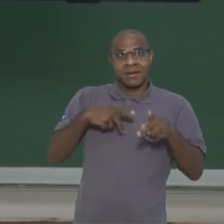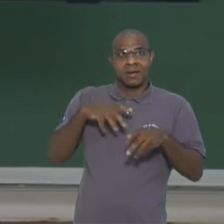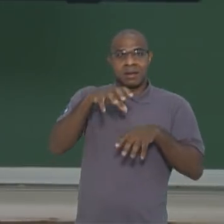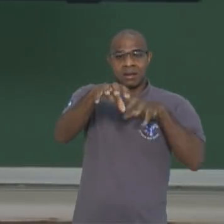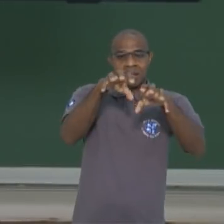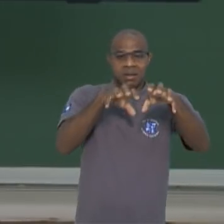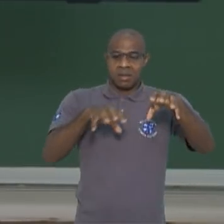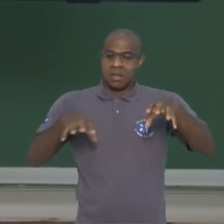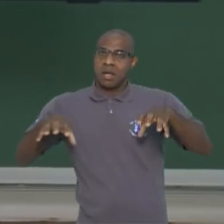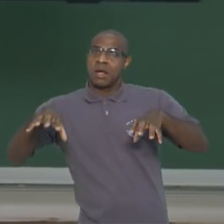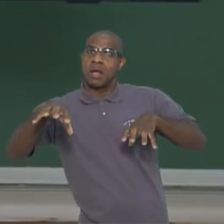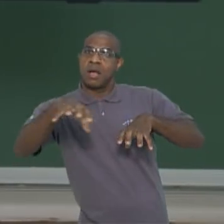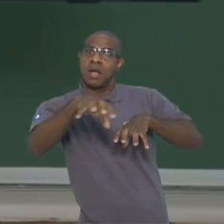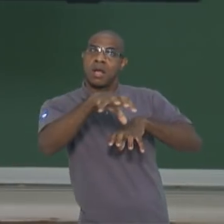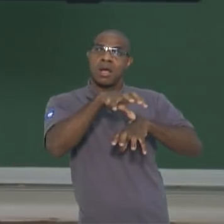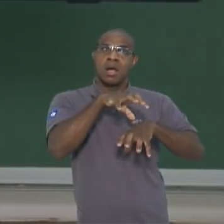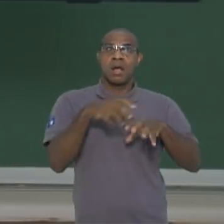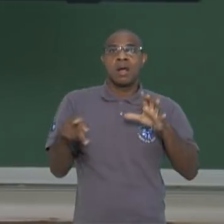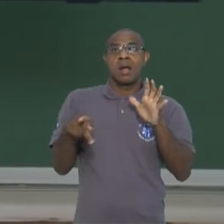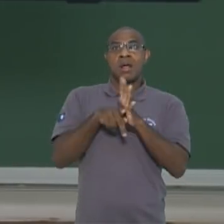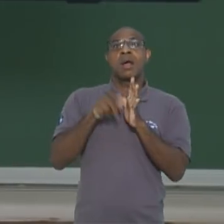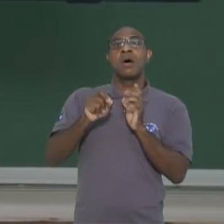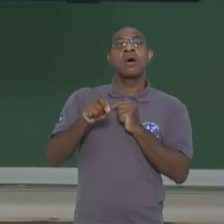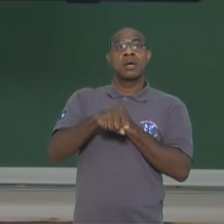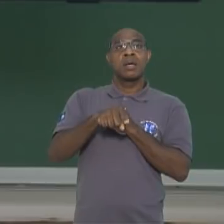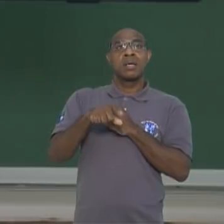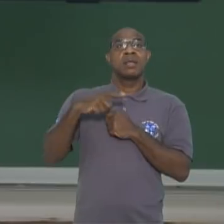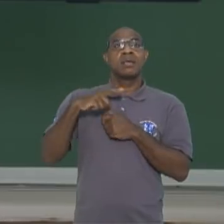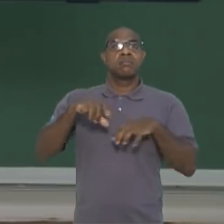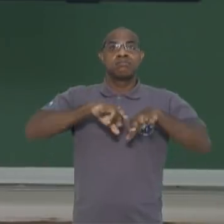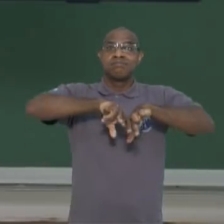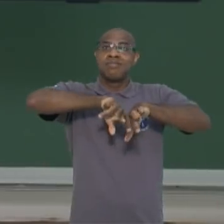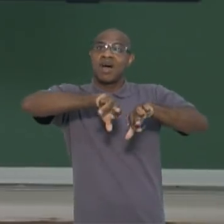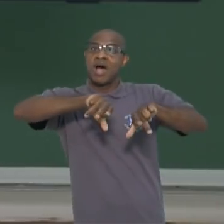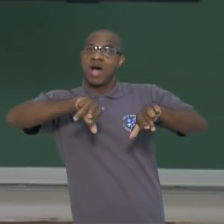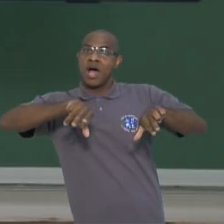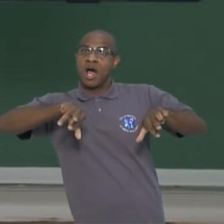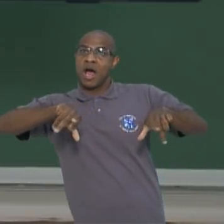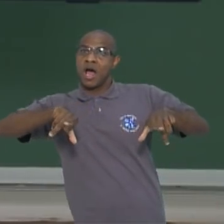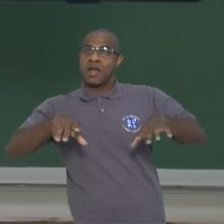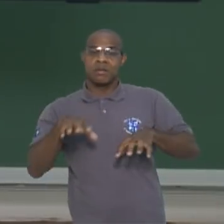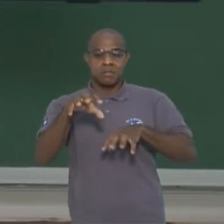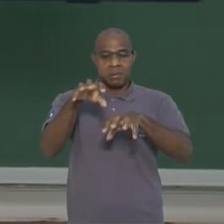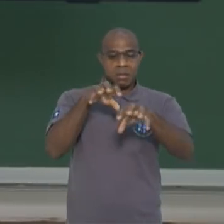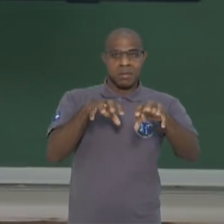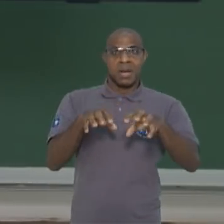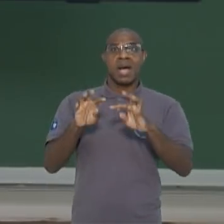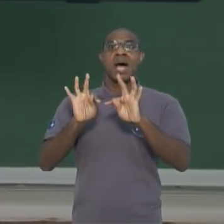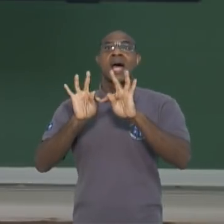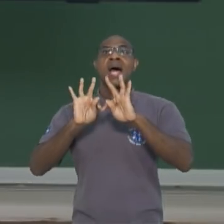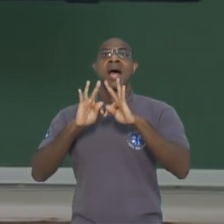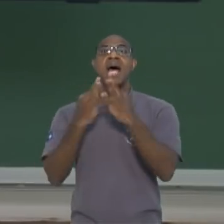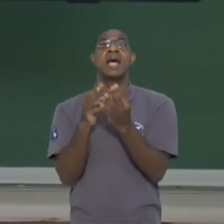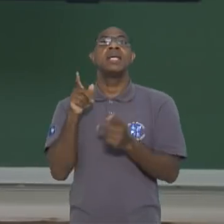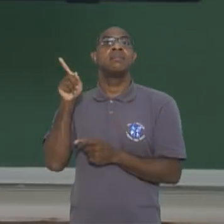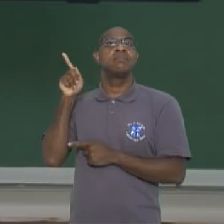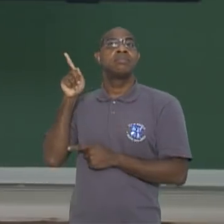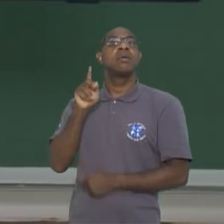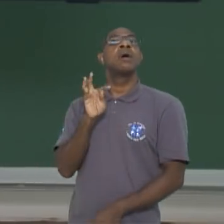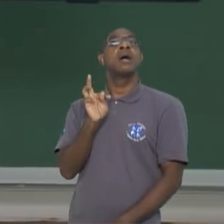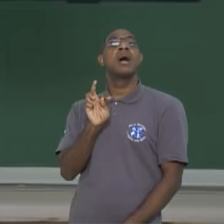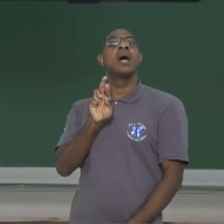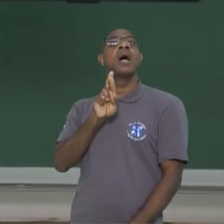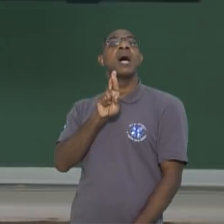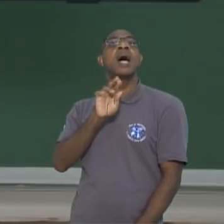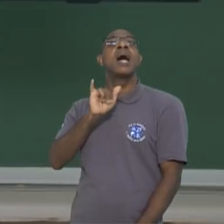que vão ficar na Península Ibérica, onde hoje é Portugal e Espanha. Os ostrogodos na Península Itálica, onde está a